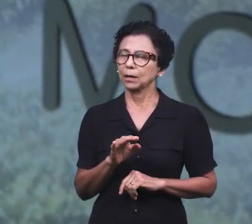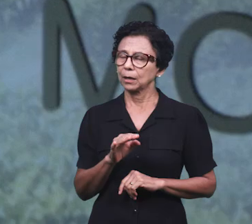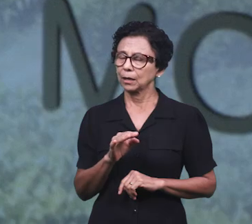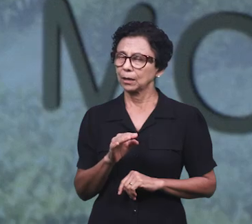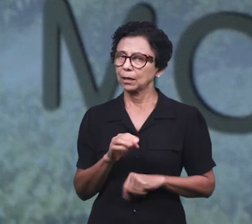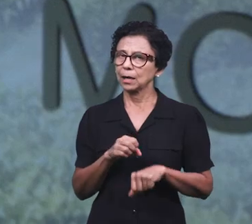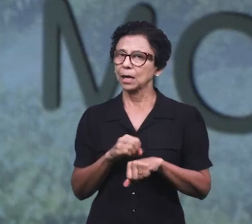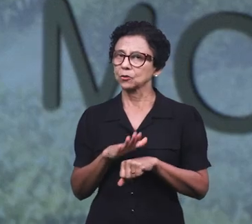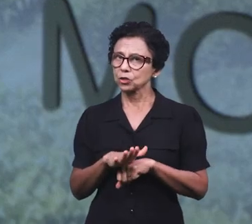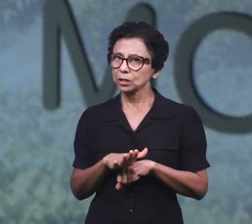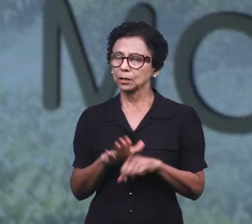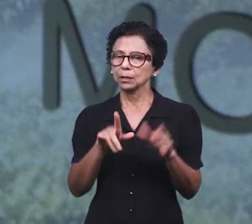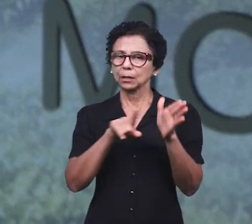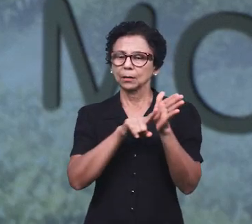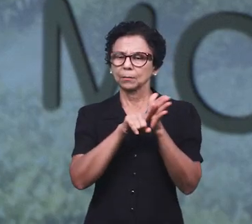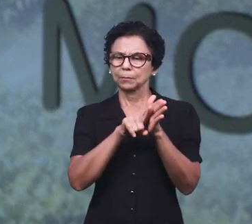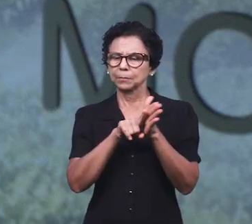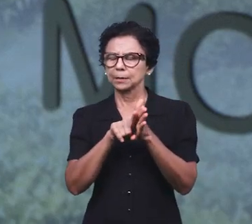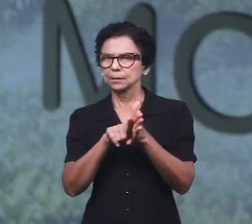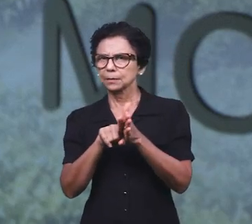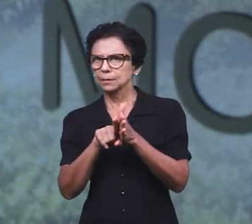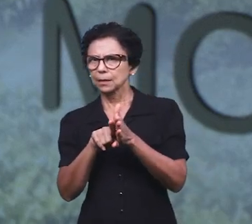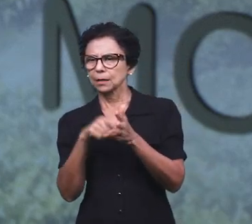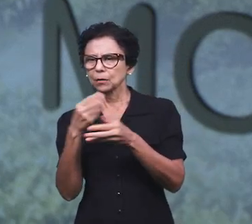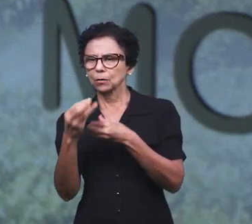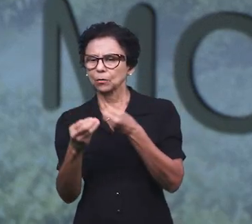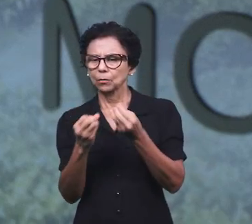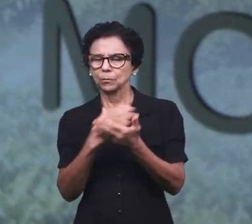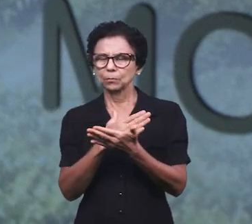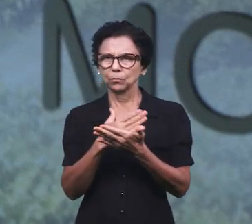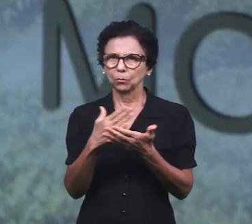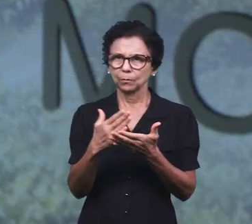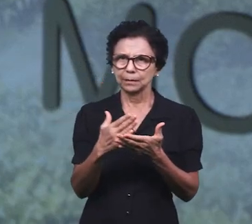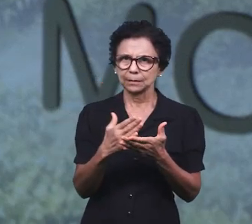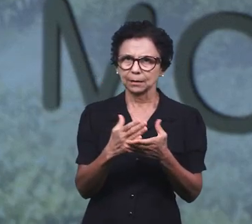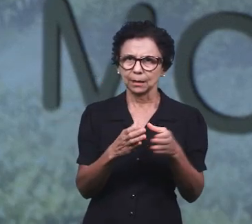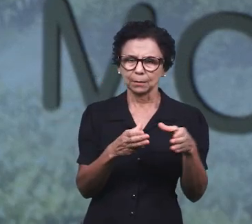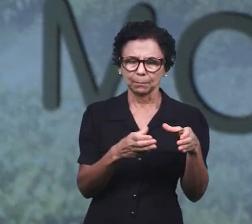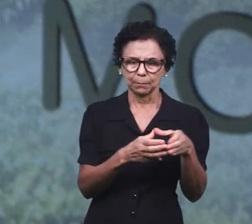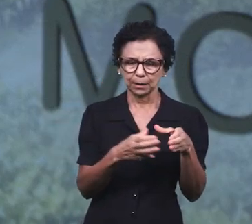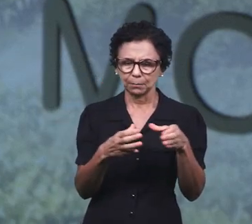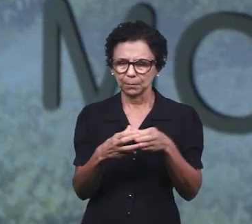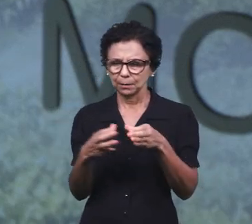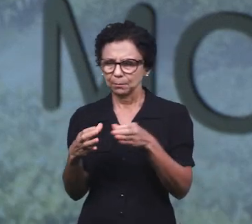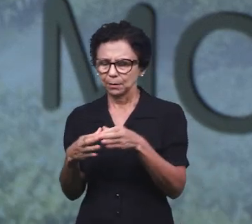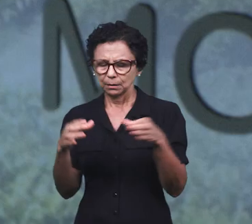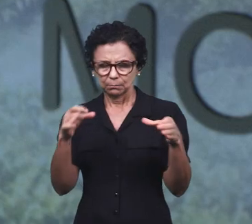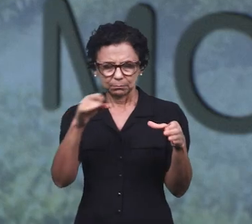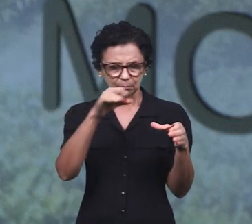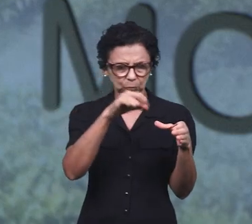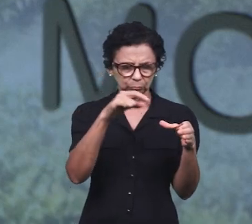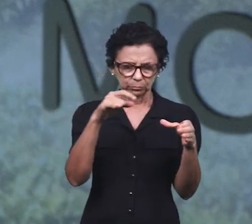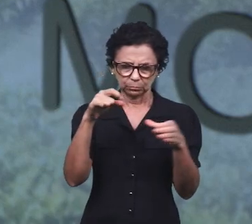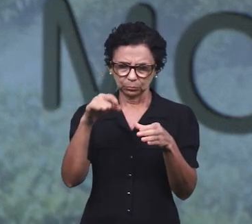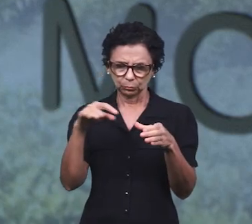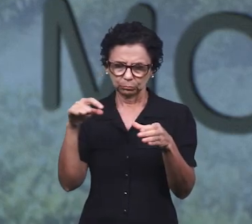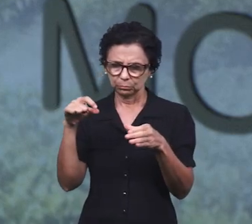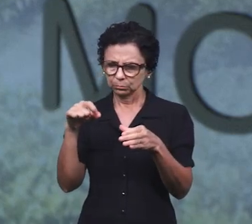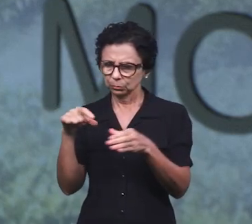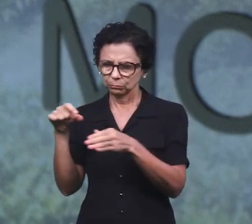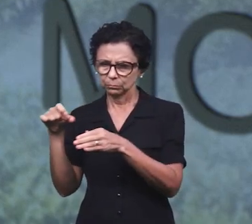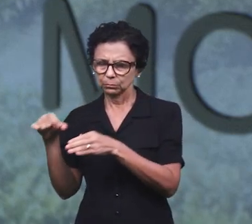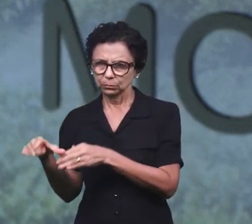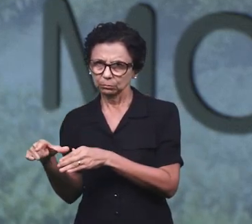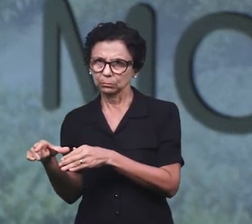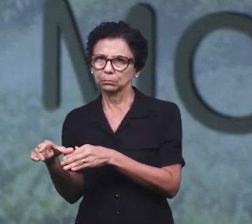para começar, é possível começar isso e você vai adquirindo esse conhecimento no dia a dia